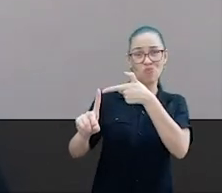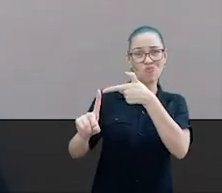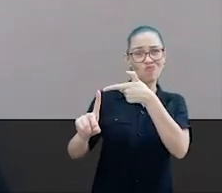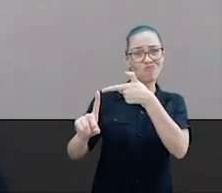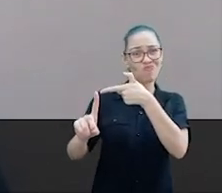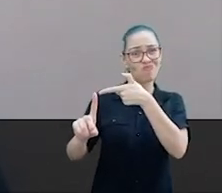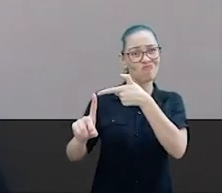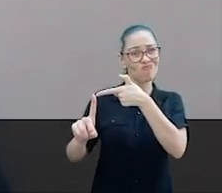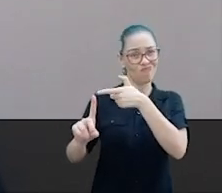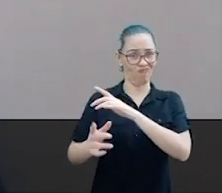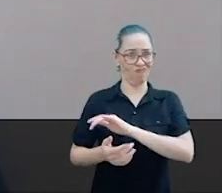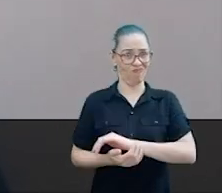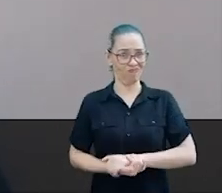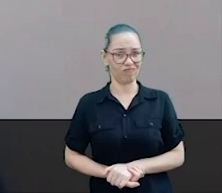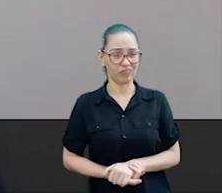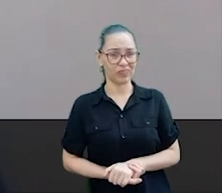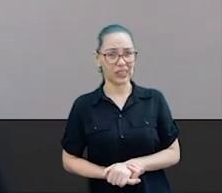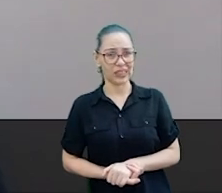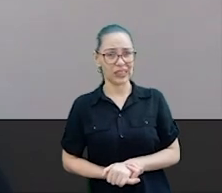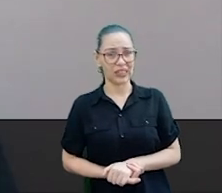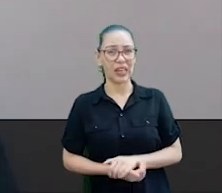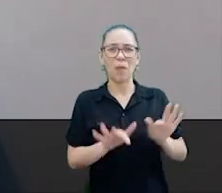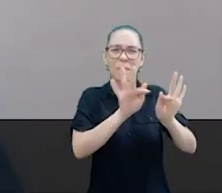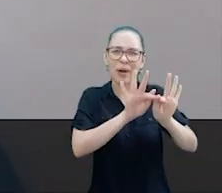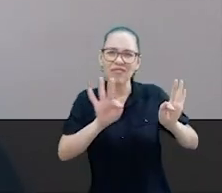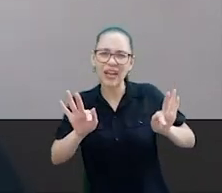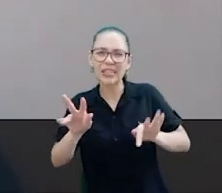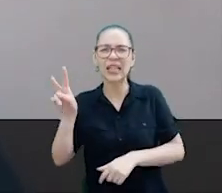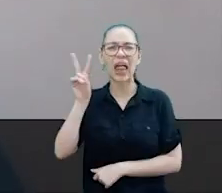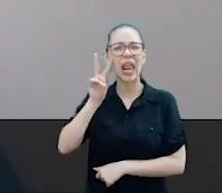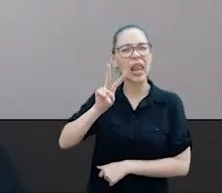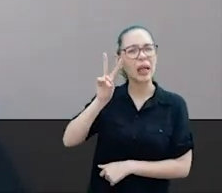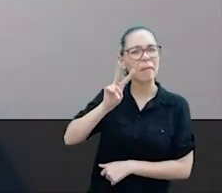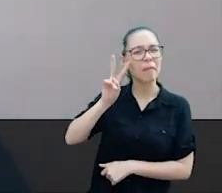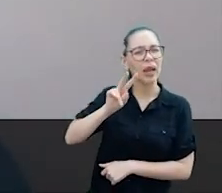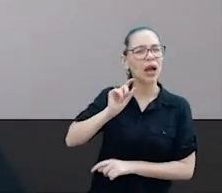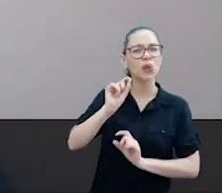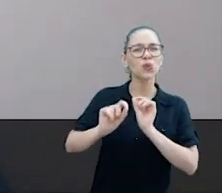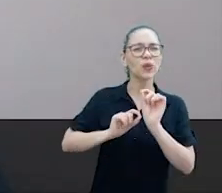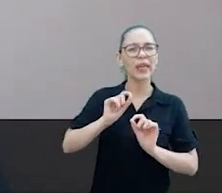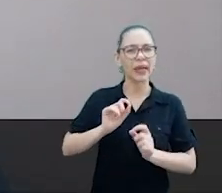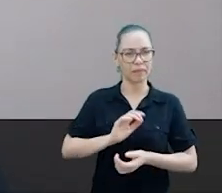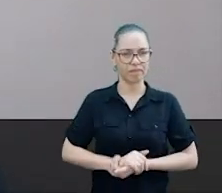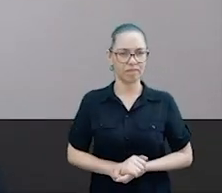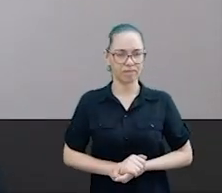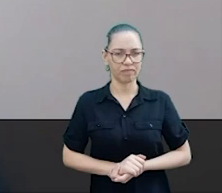assassinado, como um militante orgânico dos direitos humanos. Há uma frase dele que eu gosto muito,